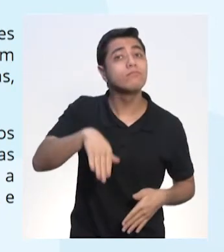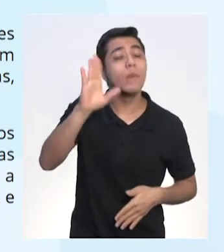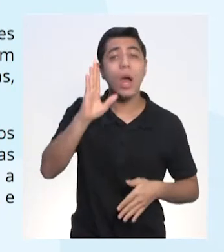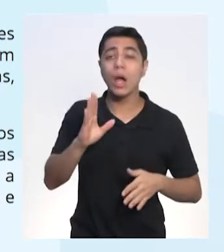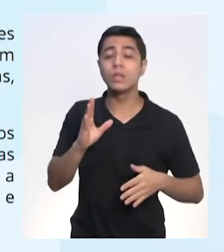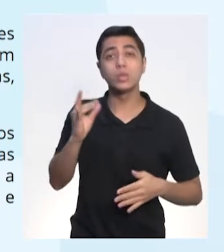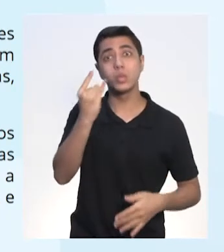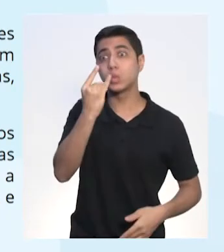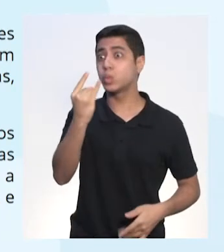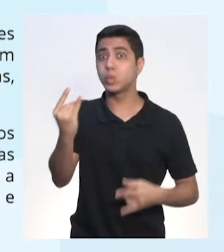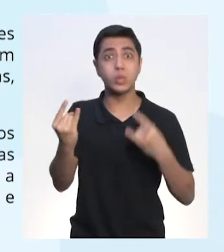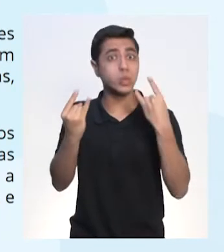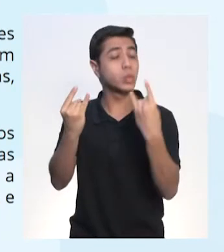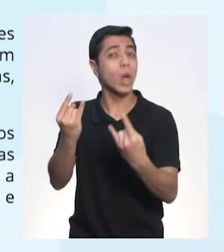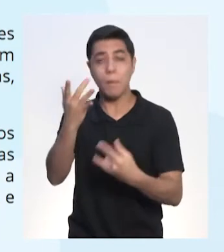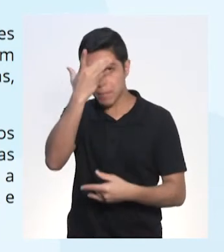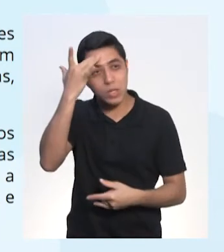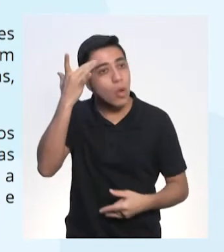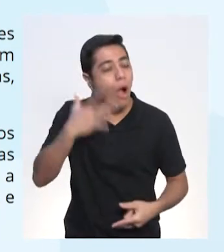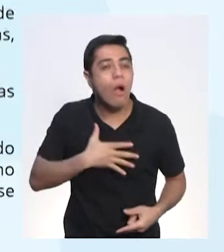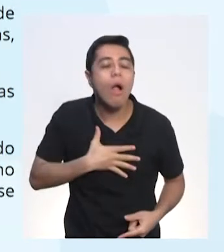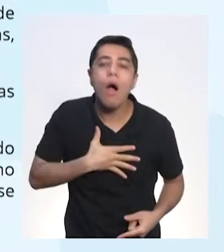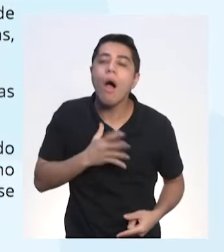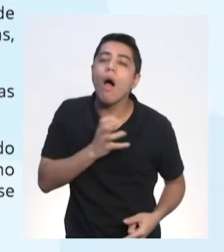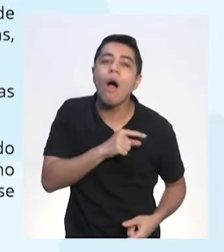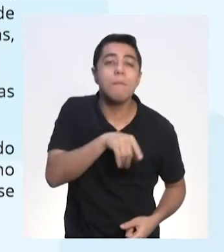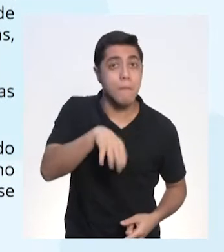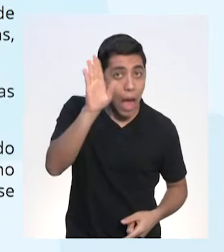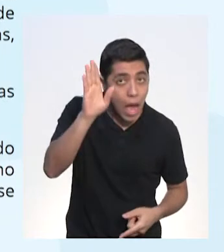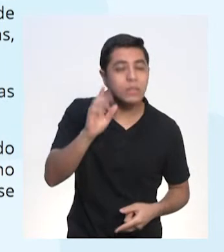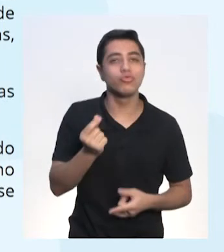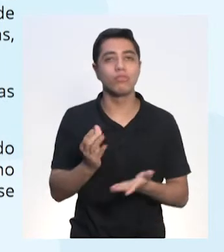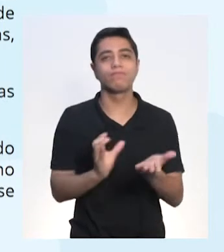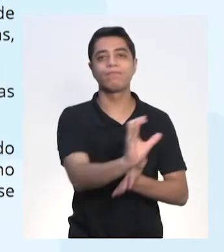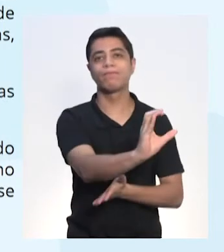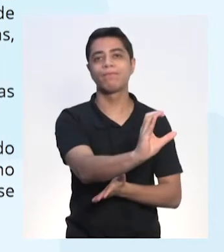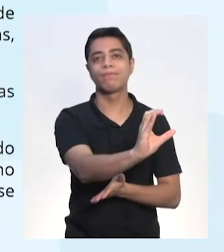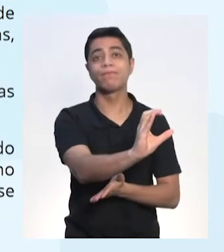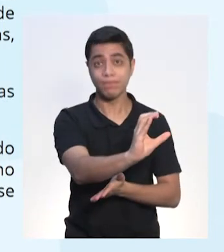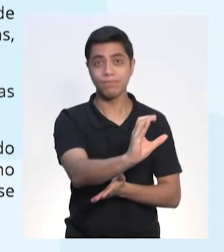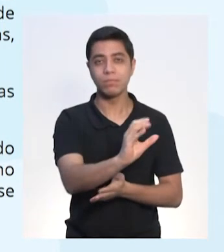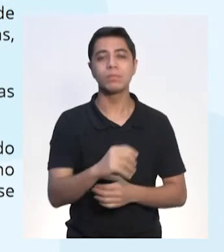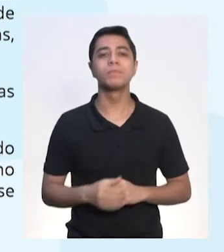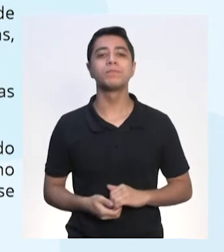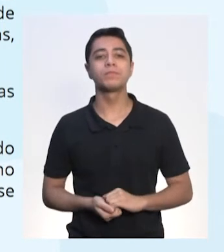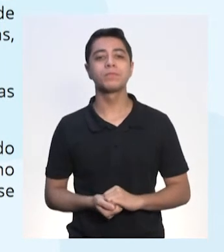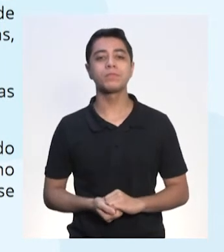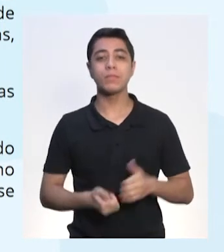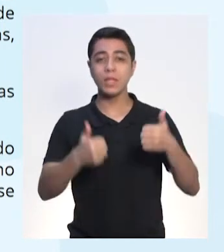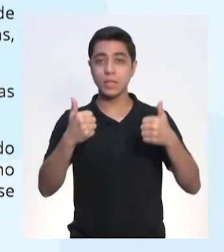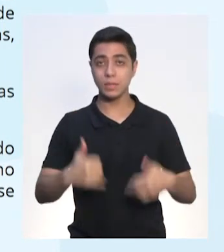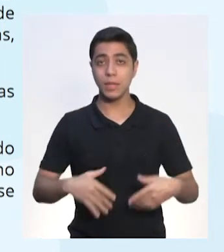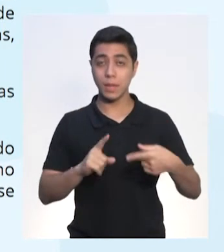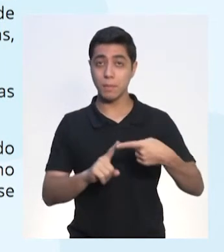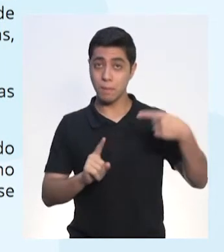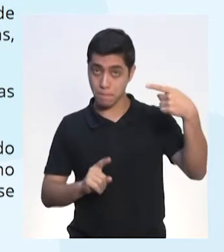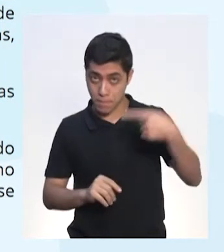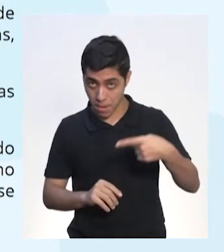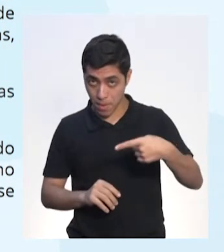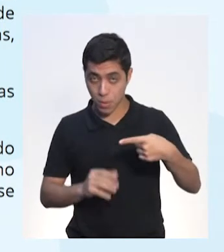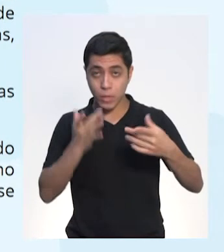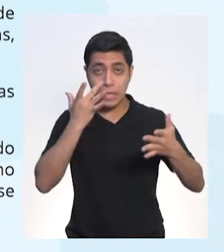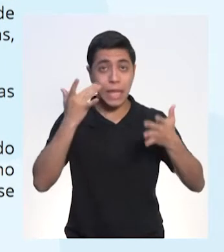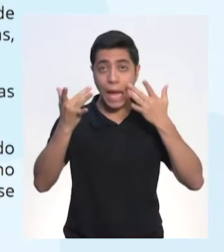e comédia. Tá bom? Olha só. Então, tragédia e comédia gregas. Tragédia, gente, a palavra